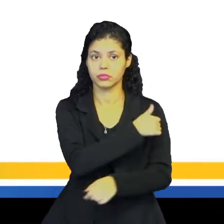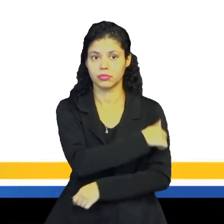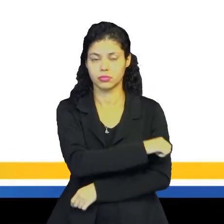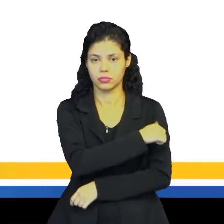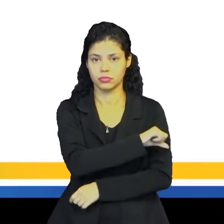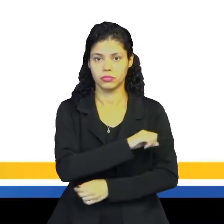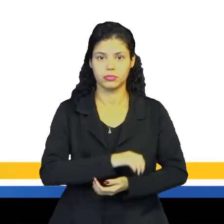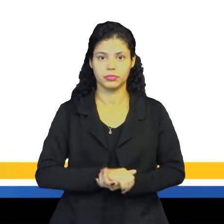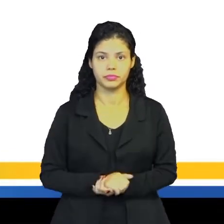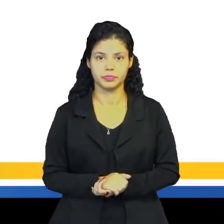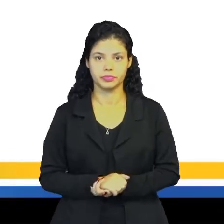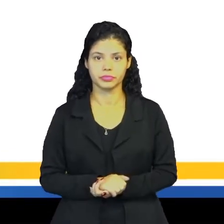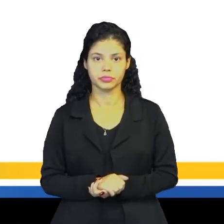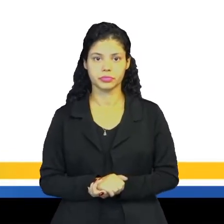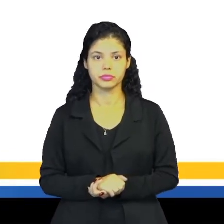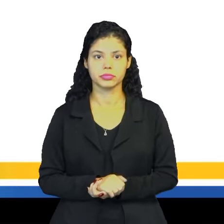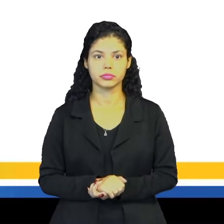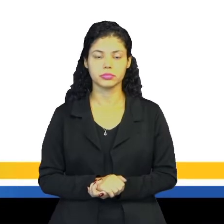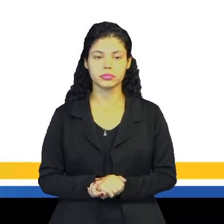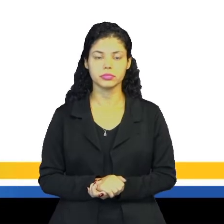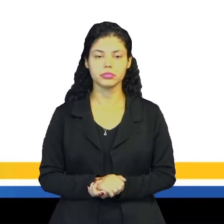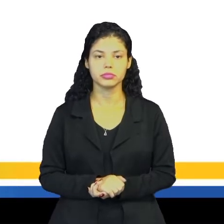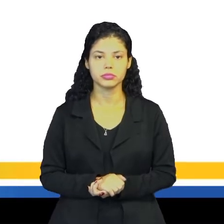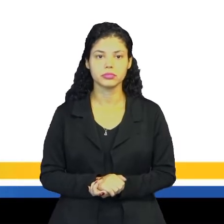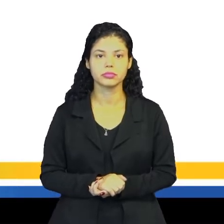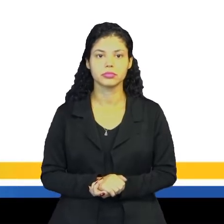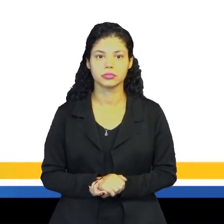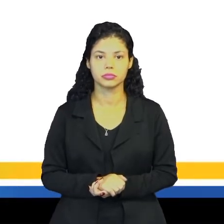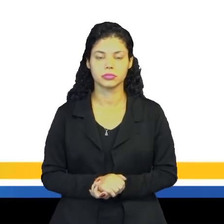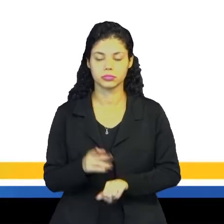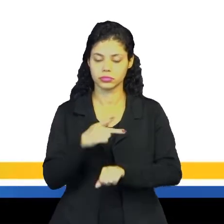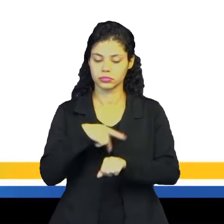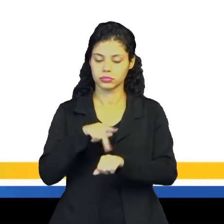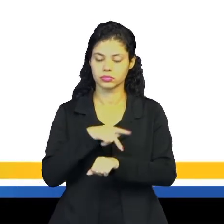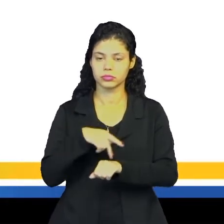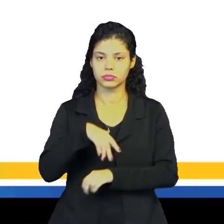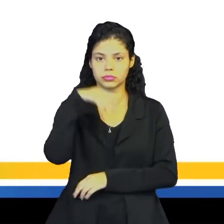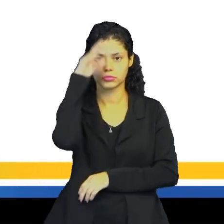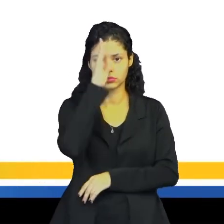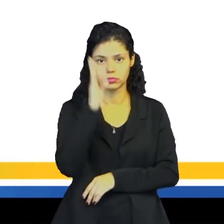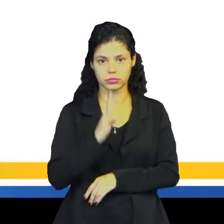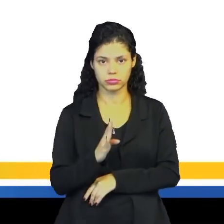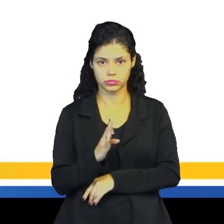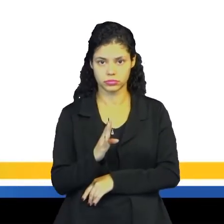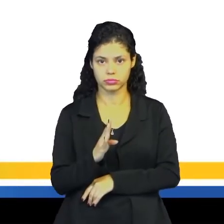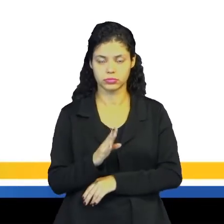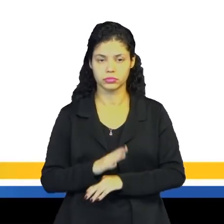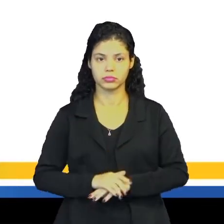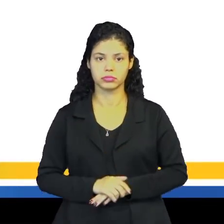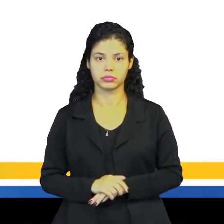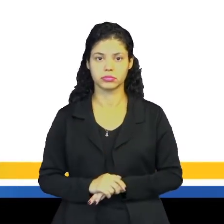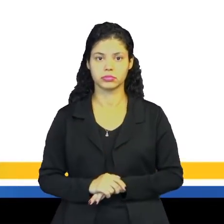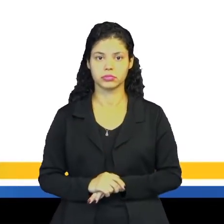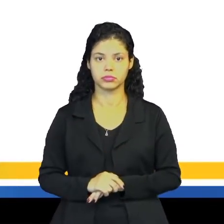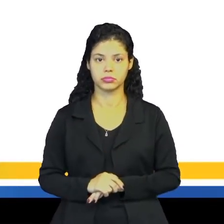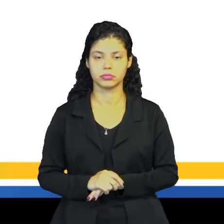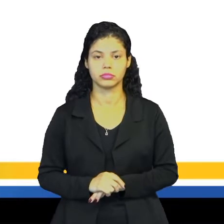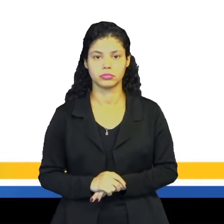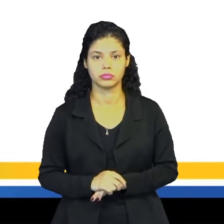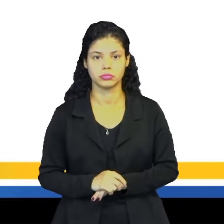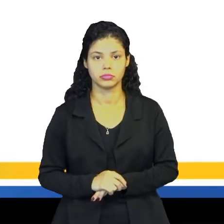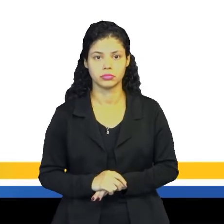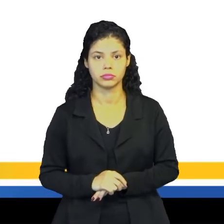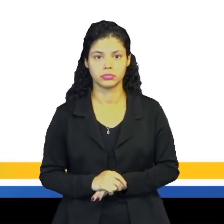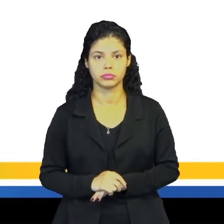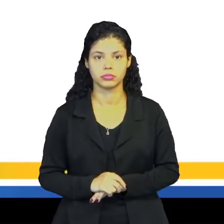Rio de Janeiro, ok? Sobre país, nós podemos falar in Brazil, ou no Brasil, ok?